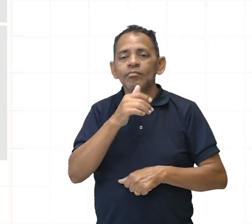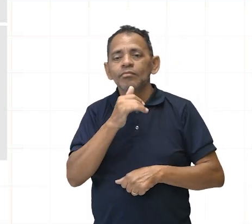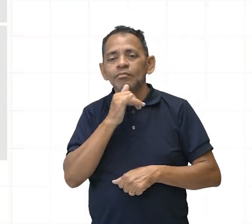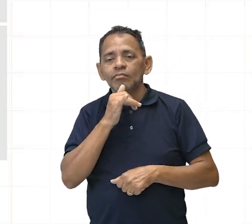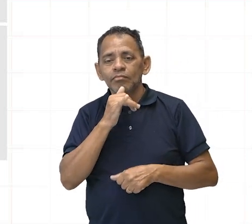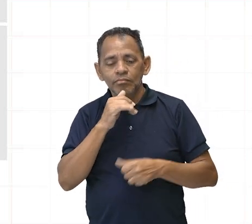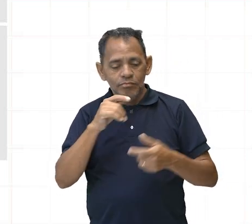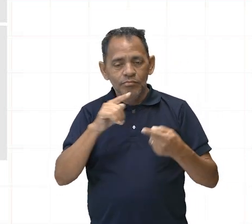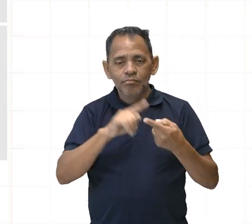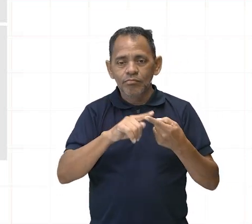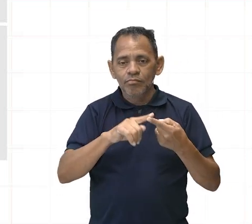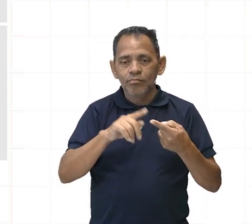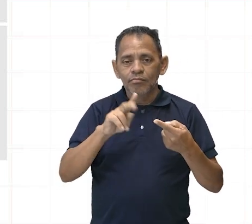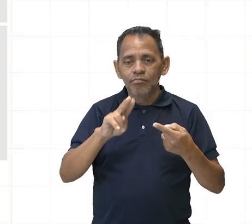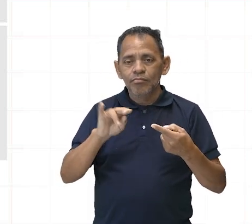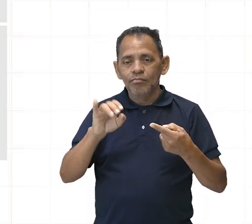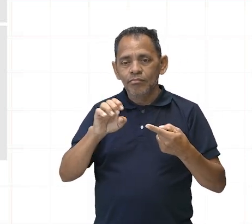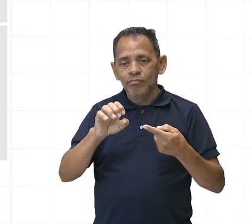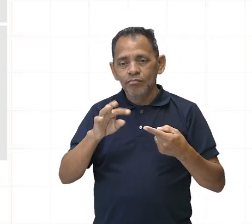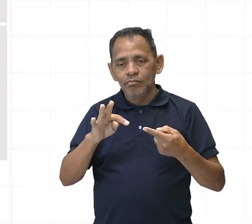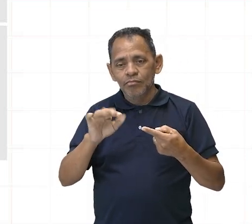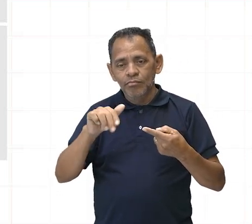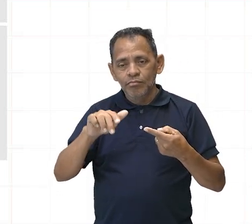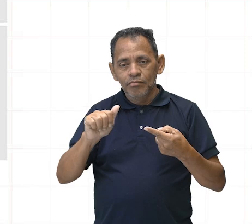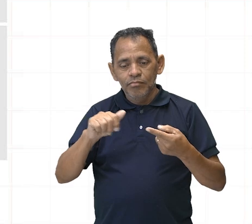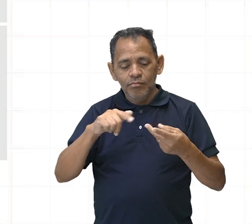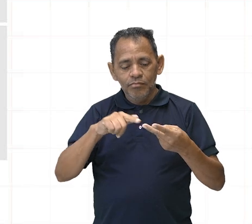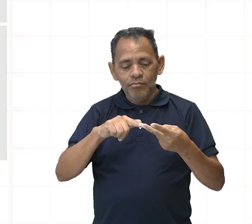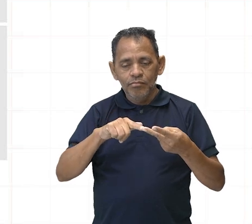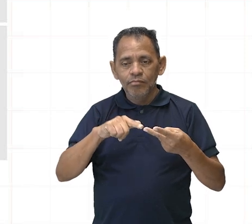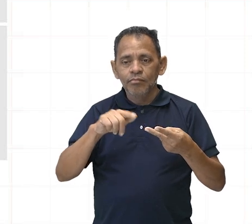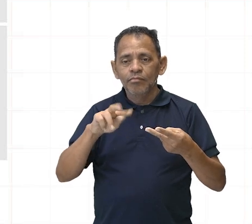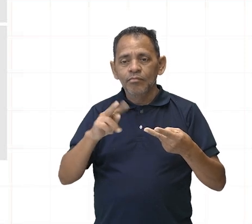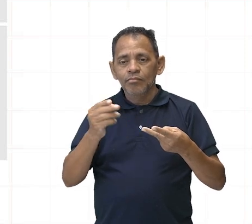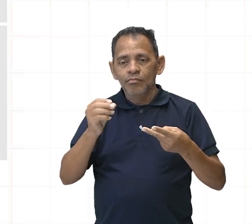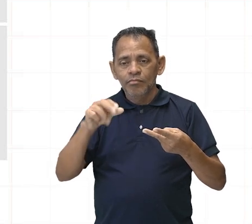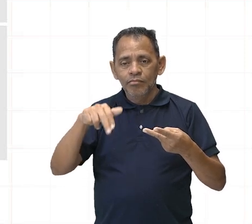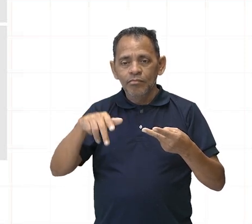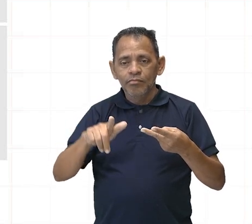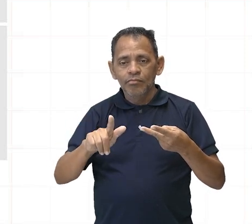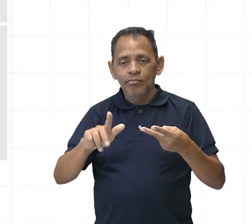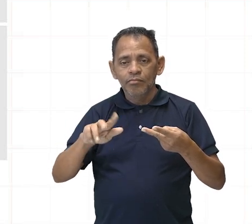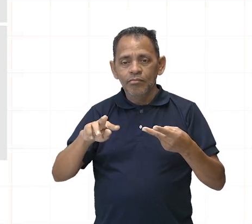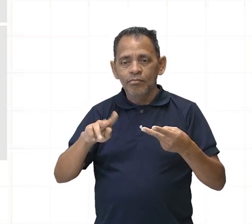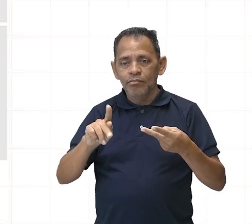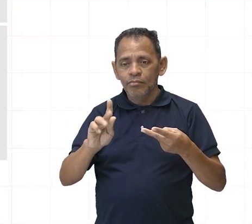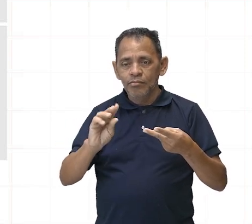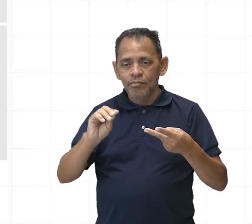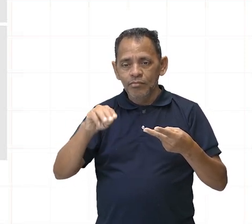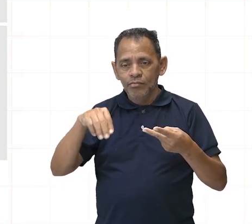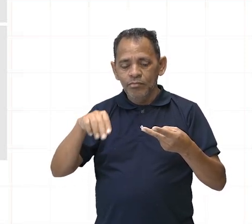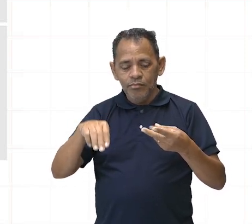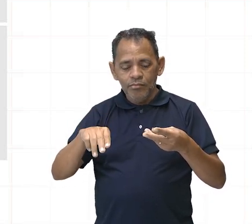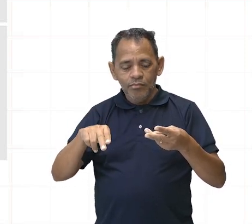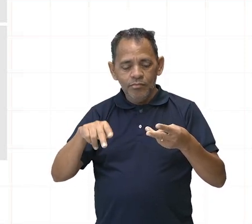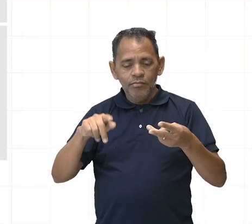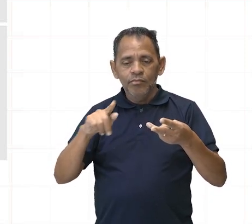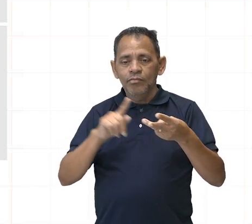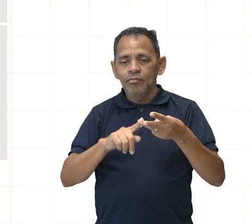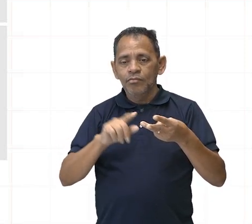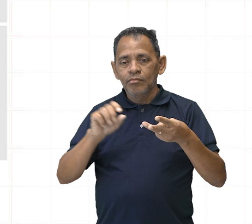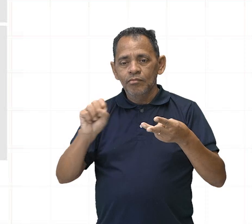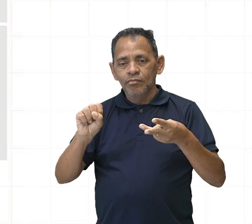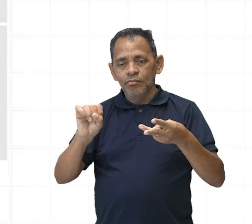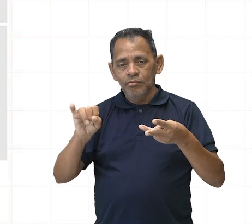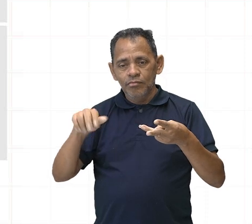como Hong Kong, que era um país ali que a gente nunca ia imaginar que ia se desenvolver tanto, como Singapura também é um outro exemplo, são